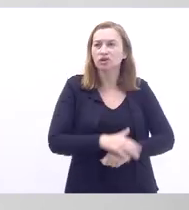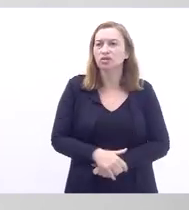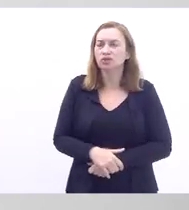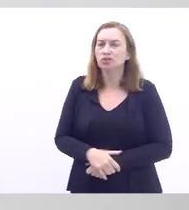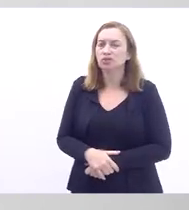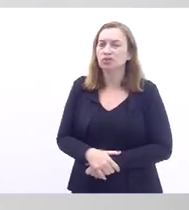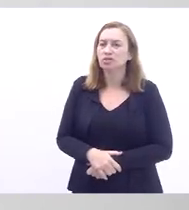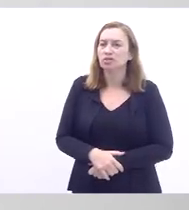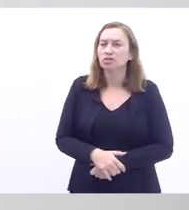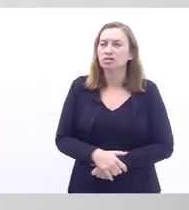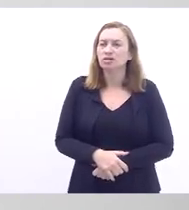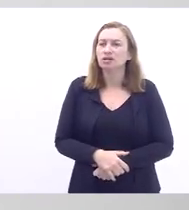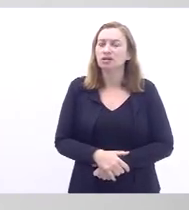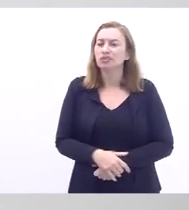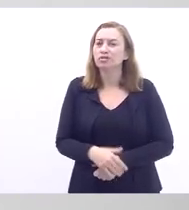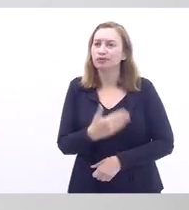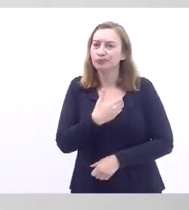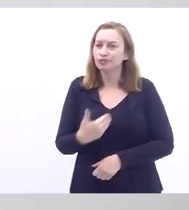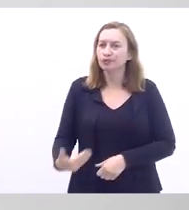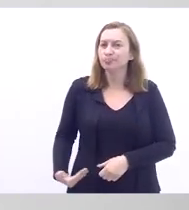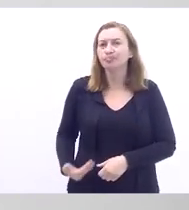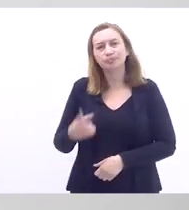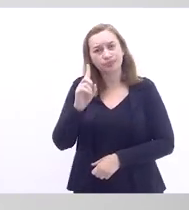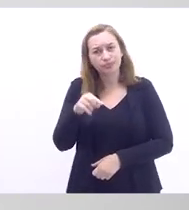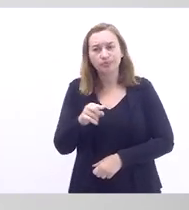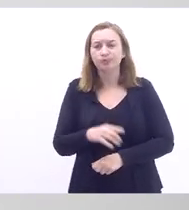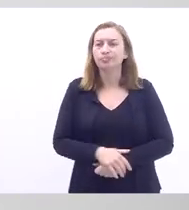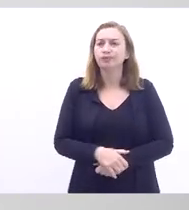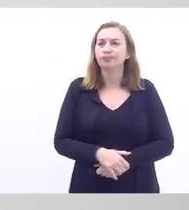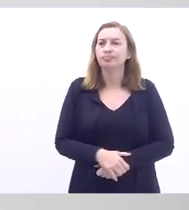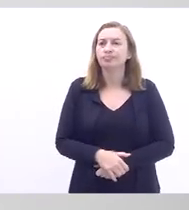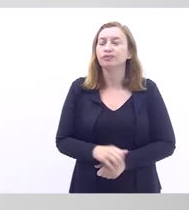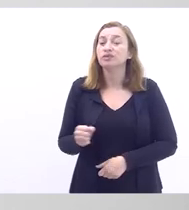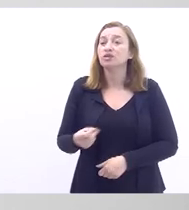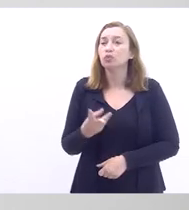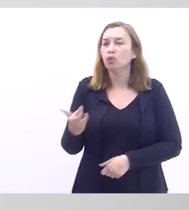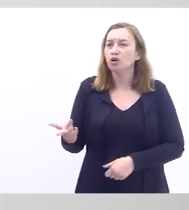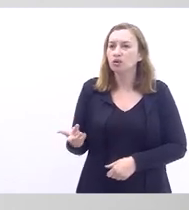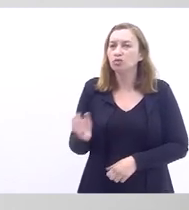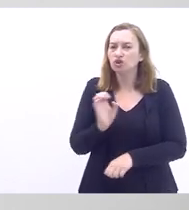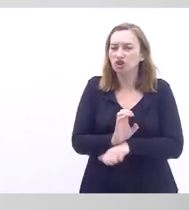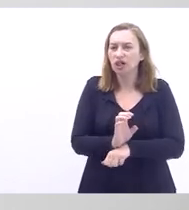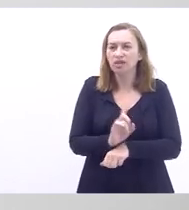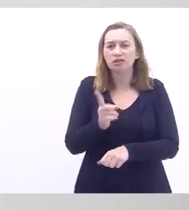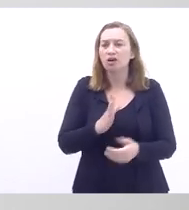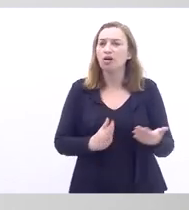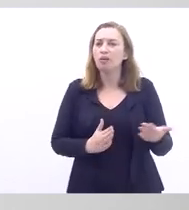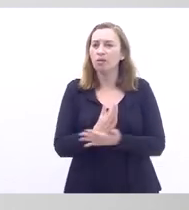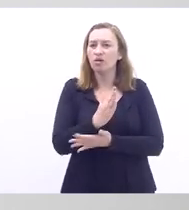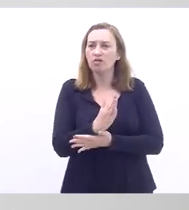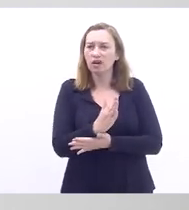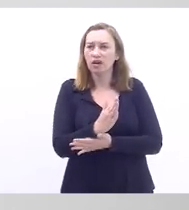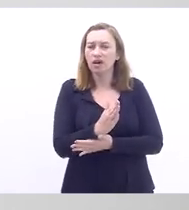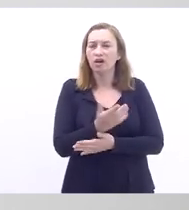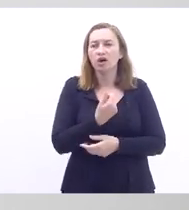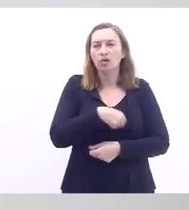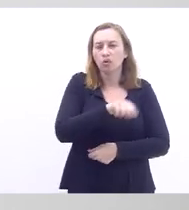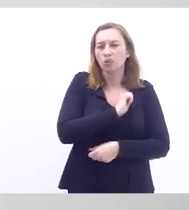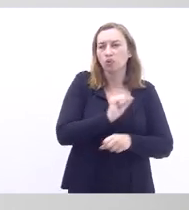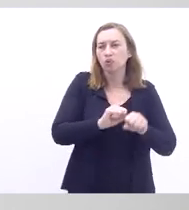EA posição do governo é enquanto o governo quanto o estado não foram aprovados no regime